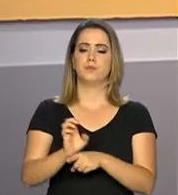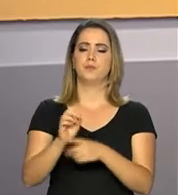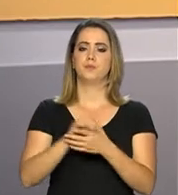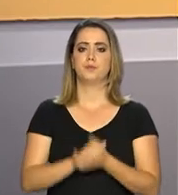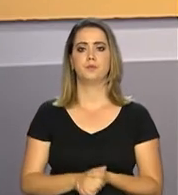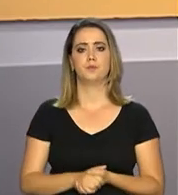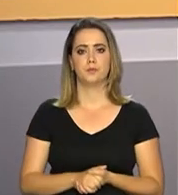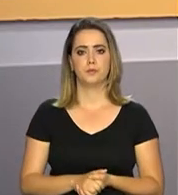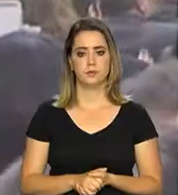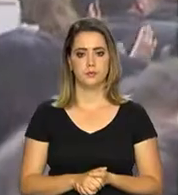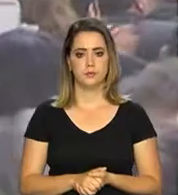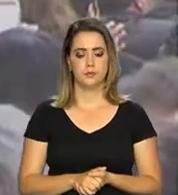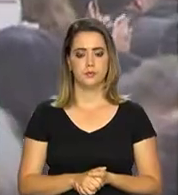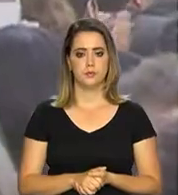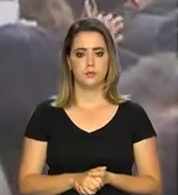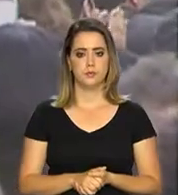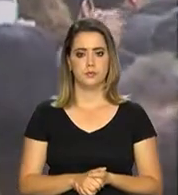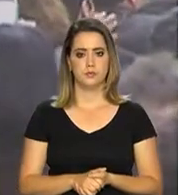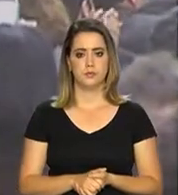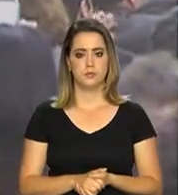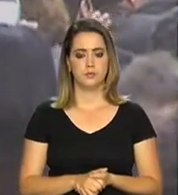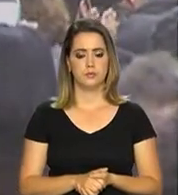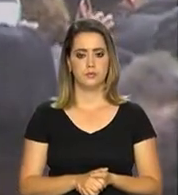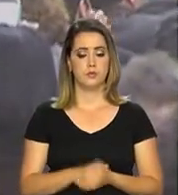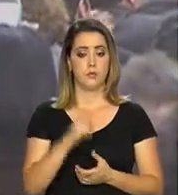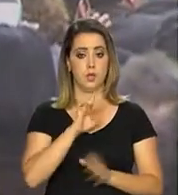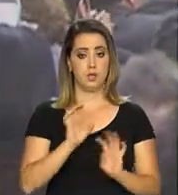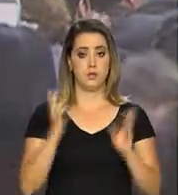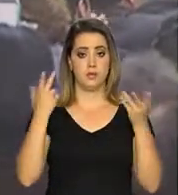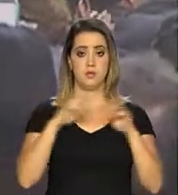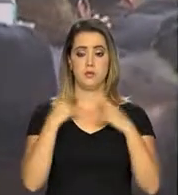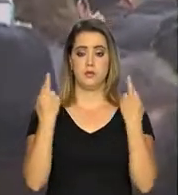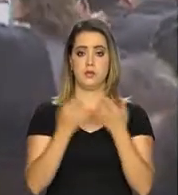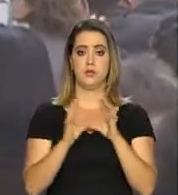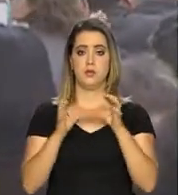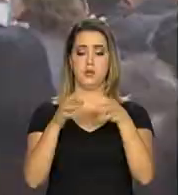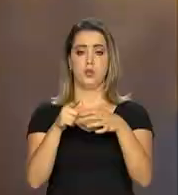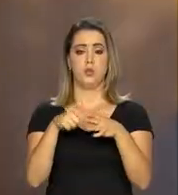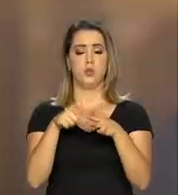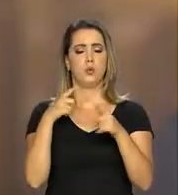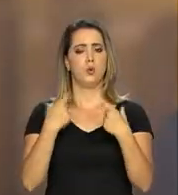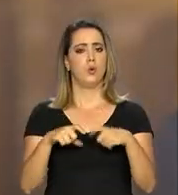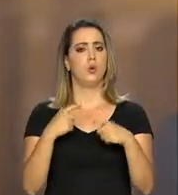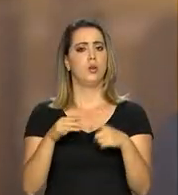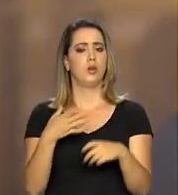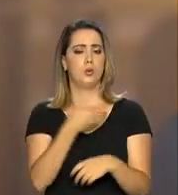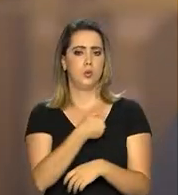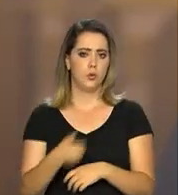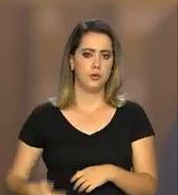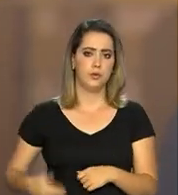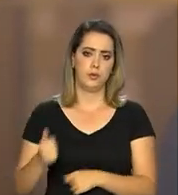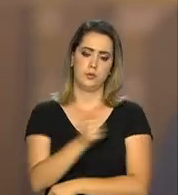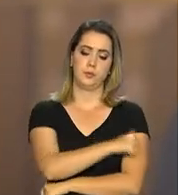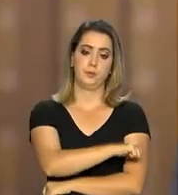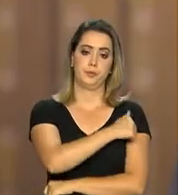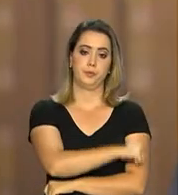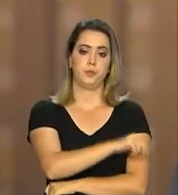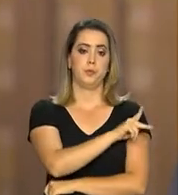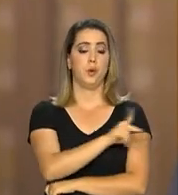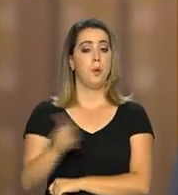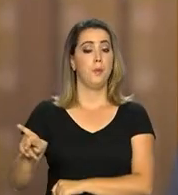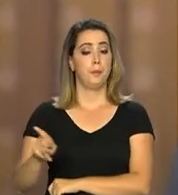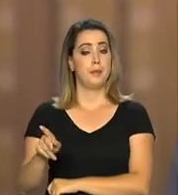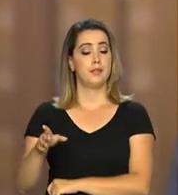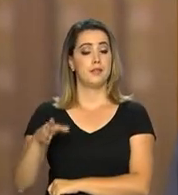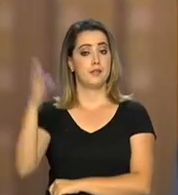estado. Passamos a palavra. Na cerimônia que reuniu no Palácio Guanabara o presidente em exercício Rodrigo Maia e o